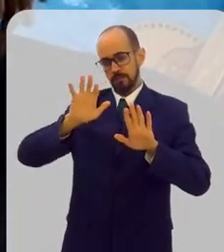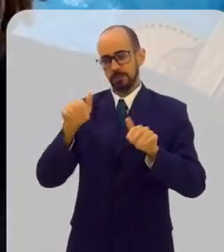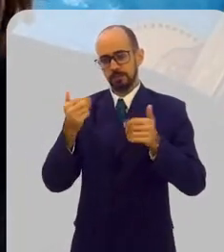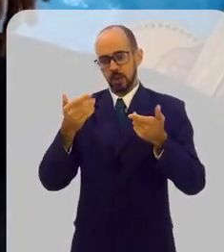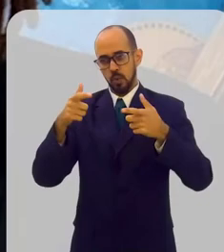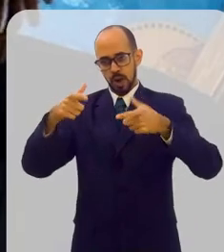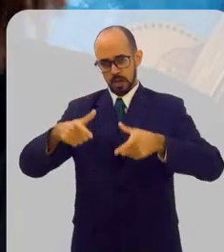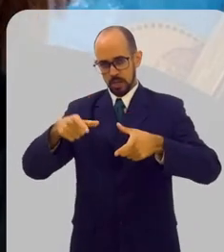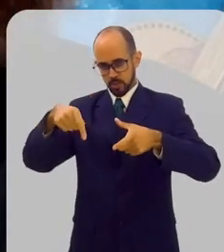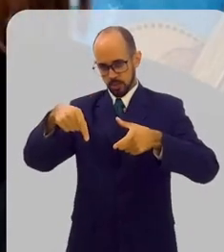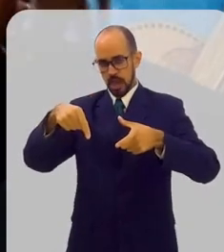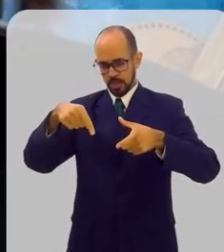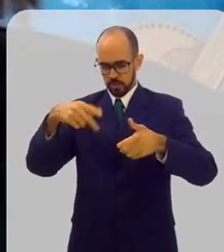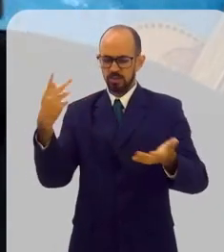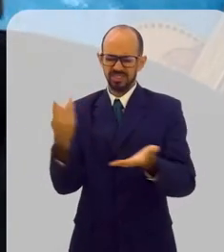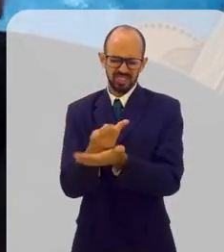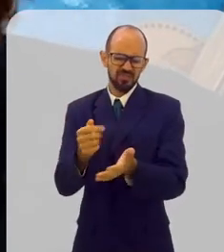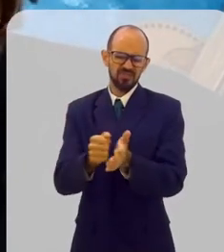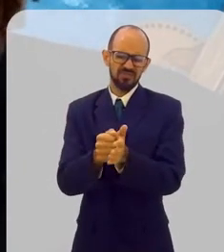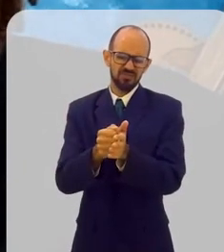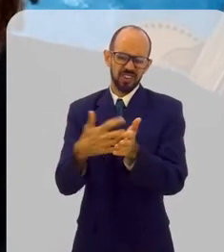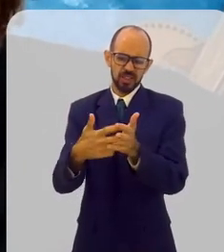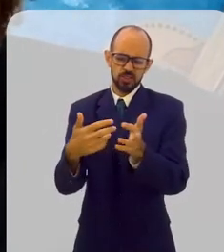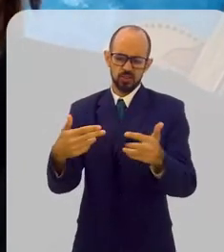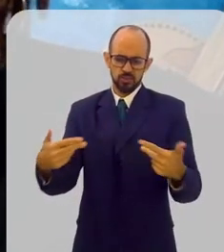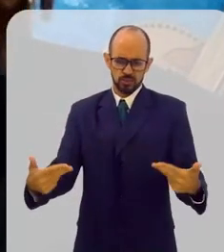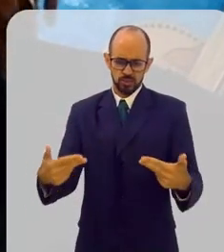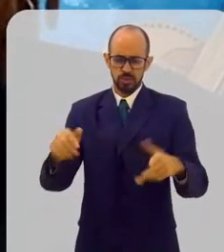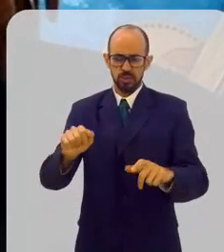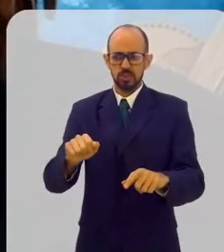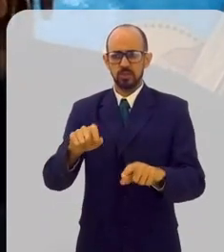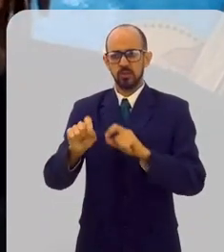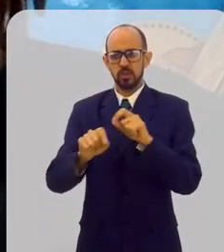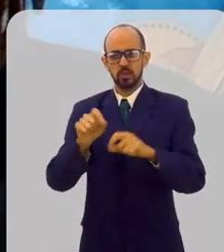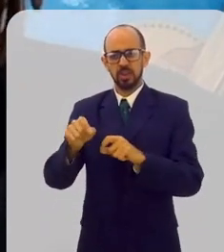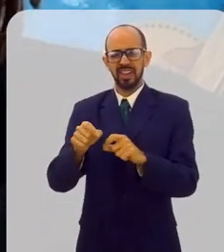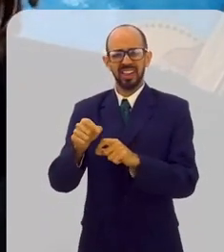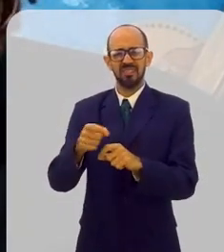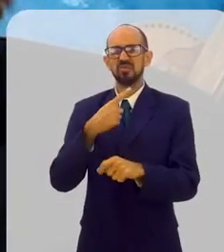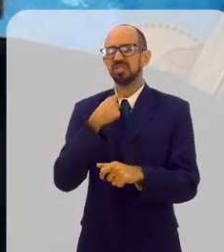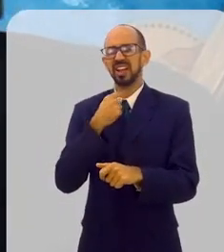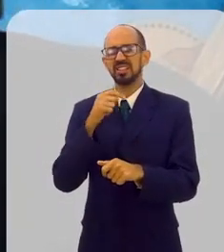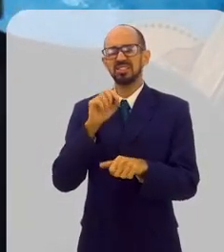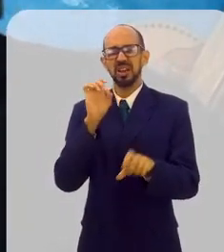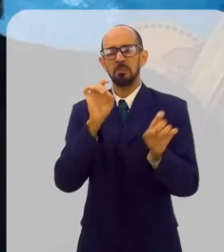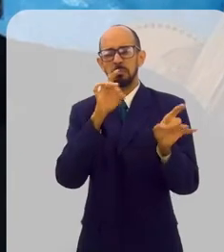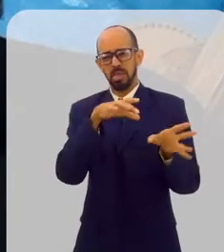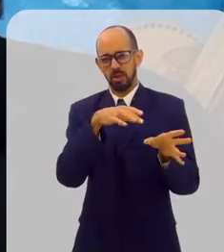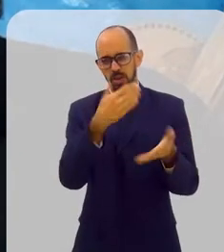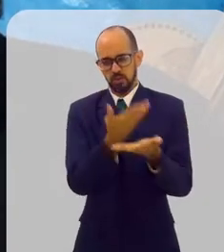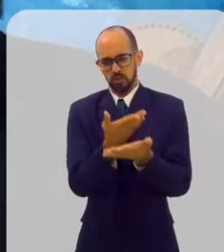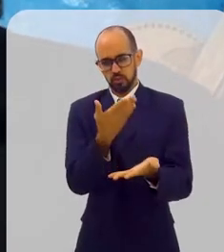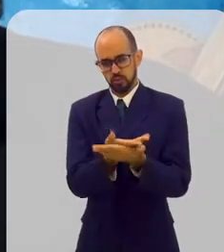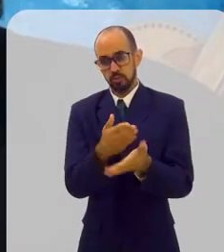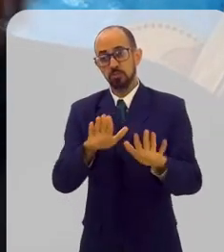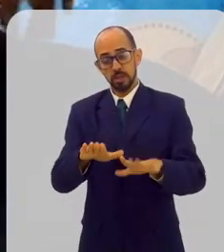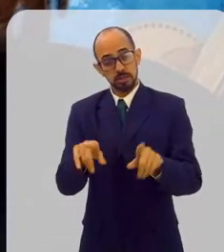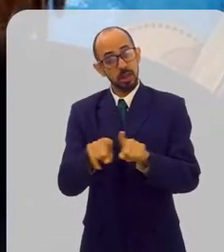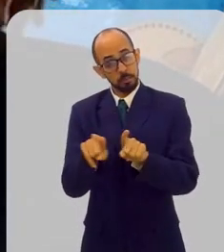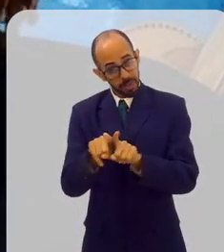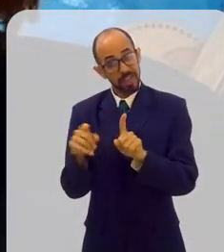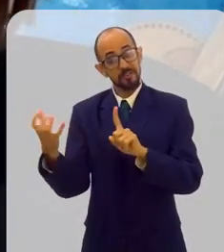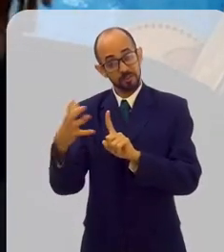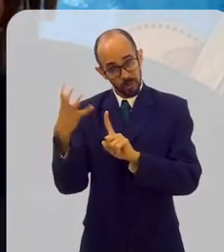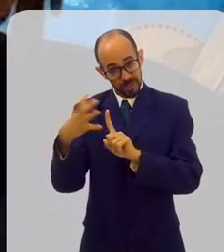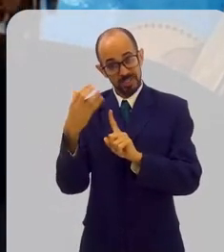naquele espaço eu passei por várias situações, né? Tanto a de desincentivo ao estudo, mas também de incentivo ao estudo.